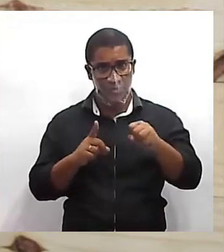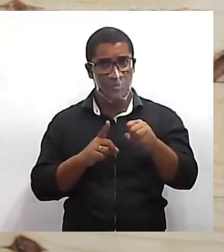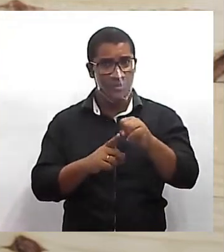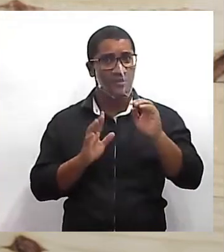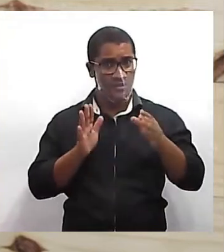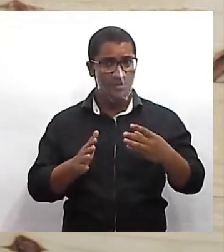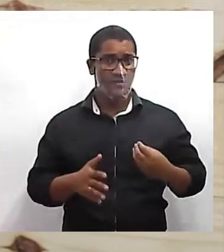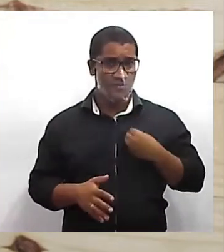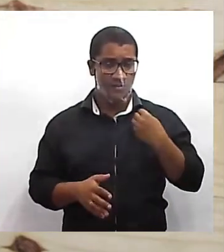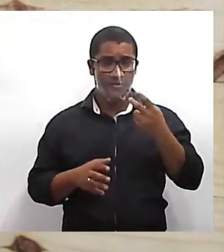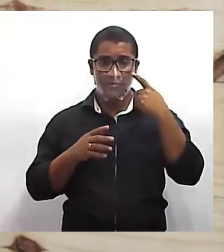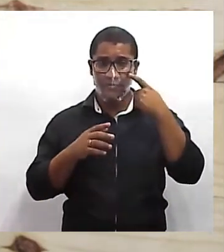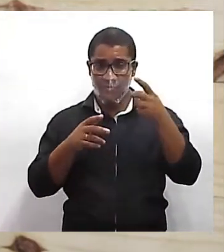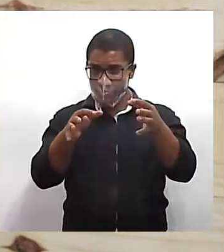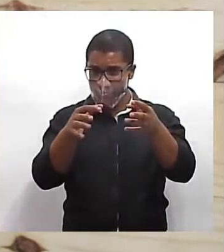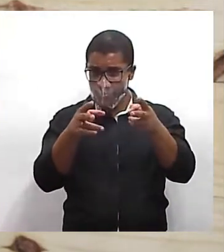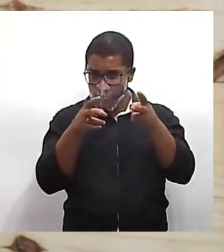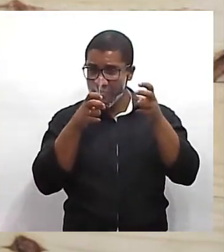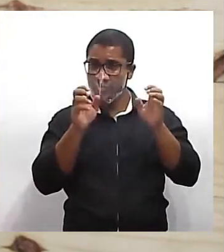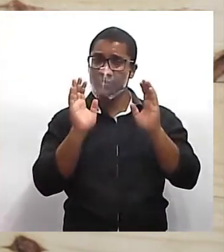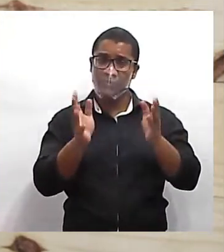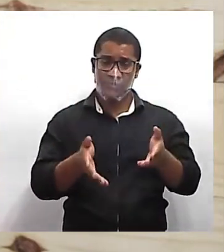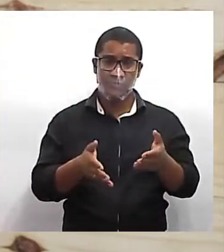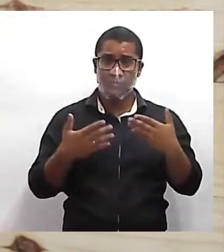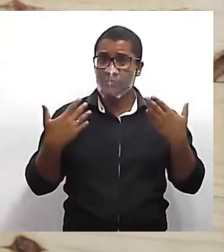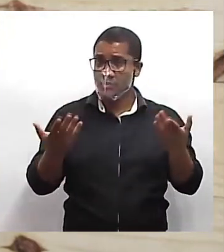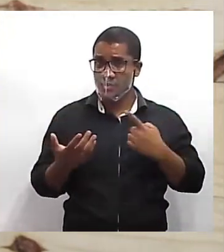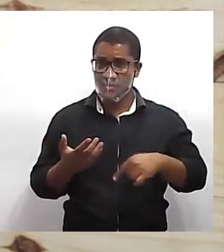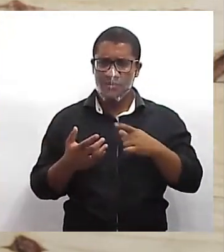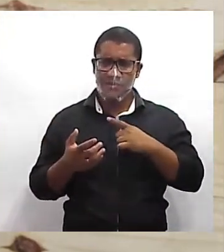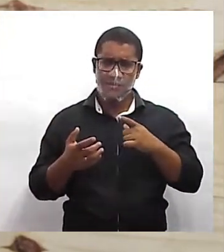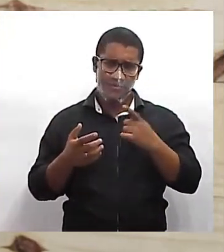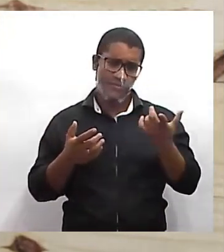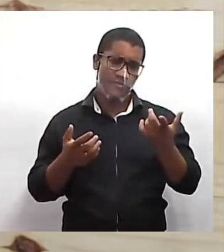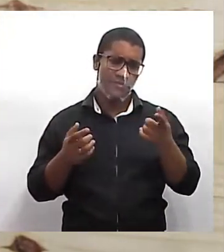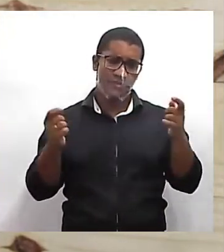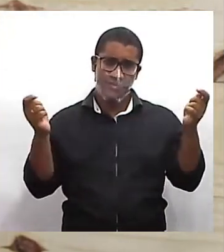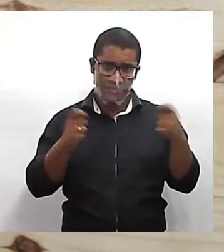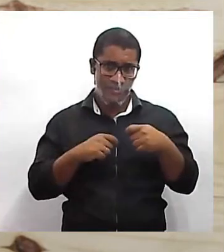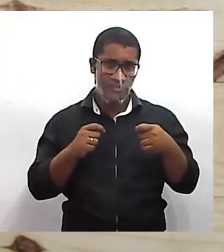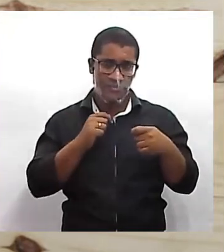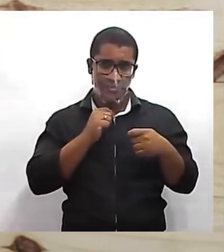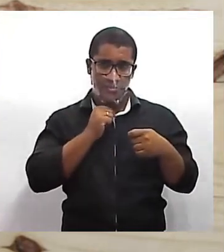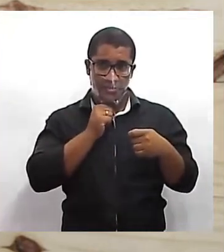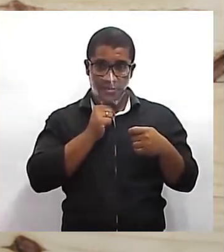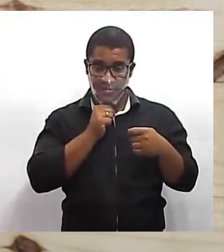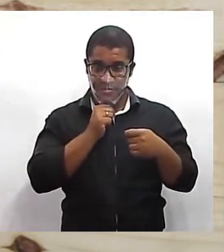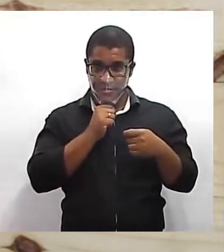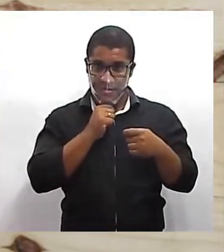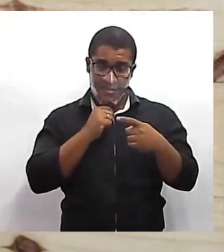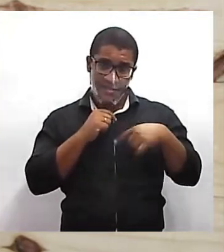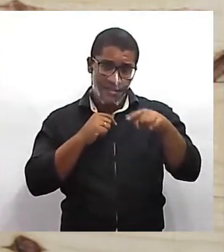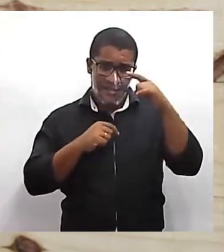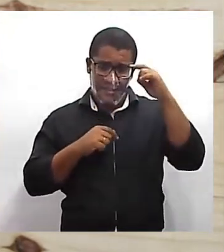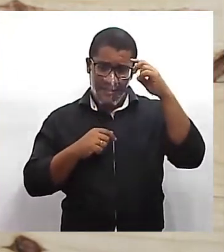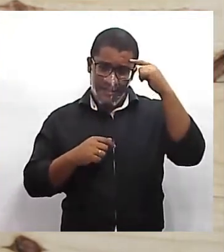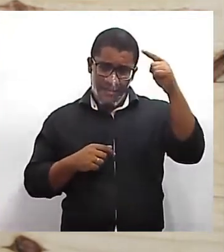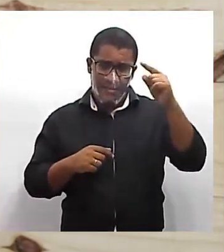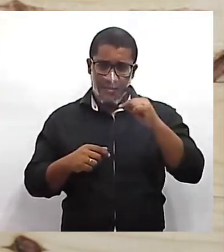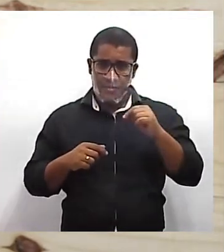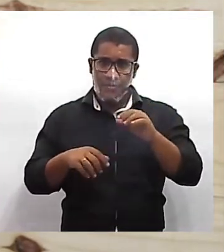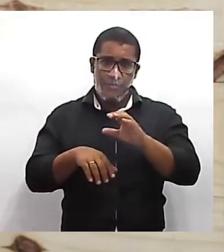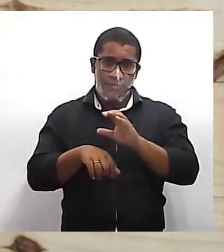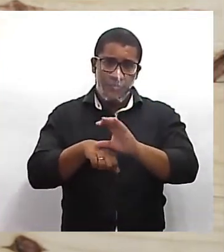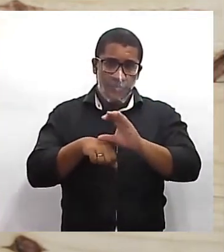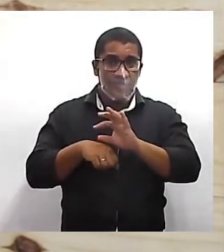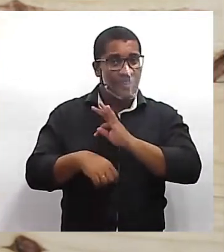país. Dentro desse cenário, o curso de multimeios didático, é importante ressaltar isso, se configura como um curso técnico de nível médio